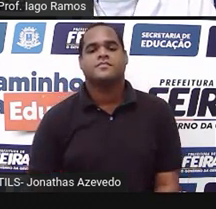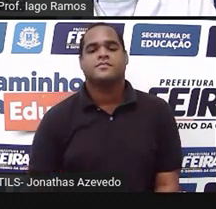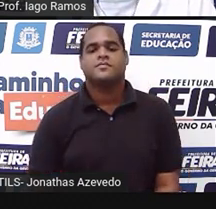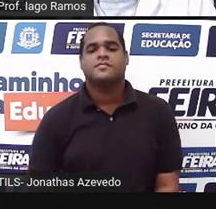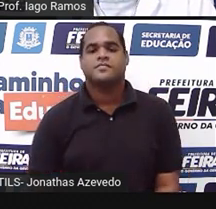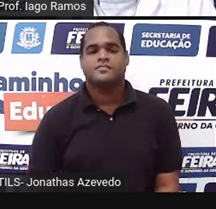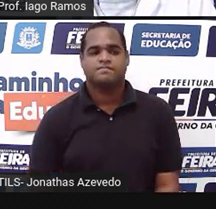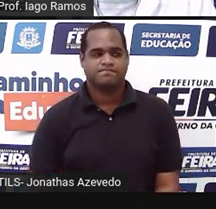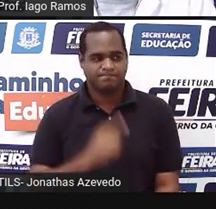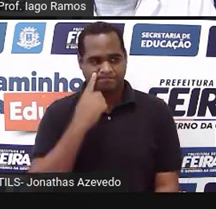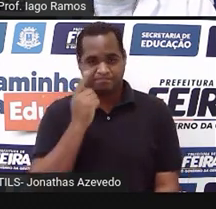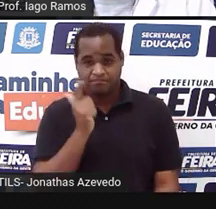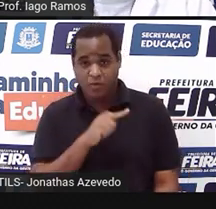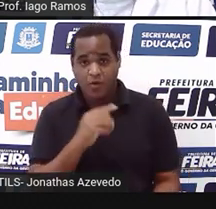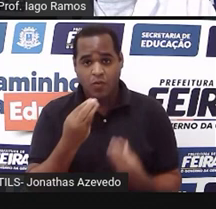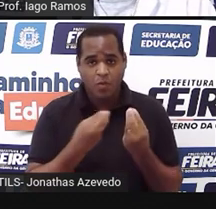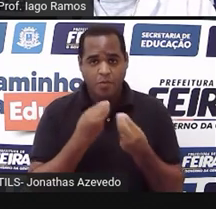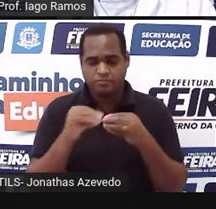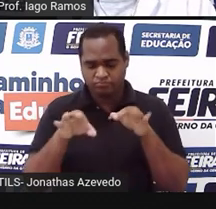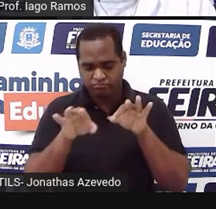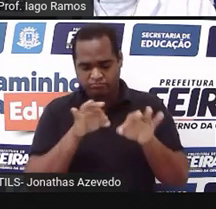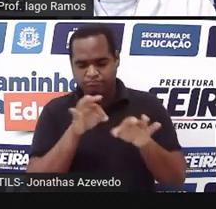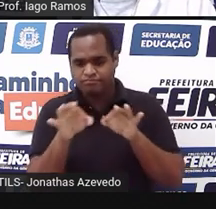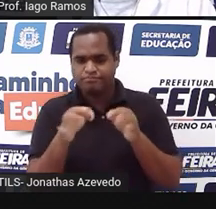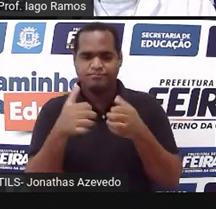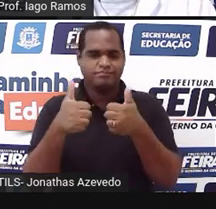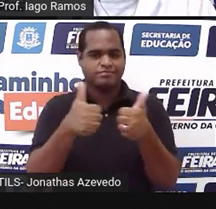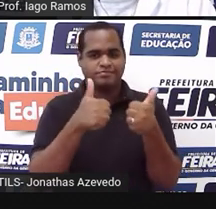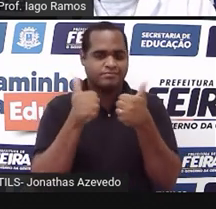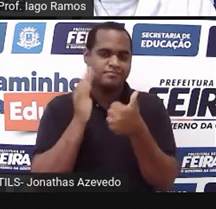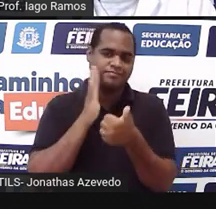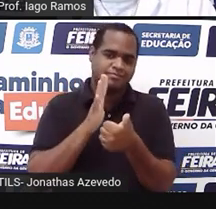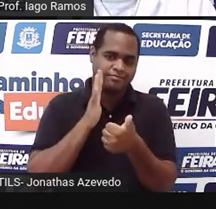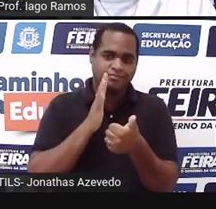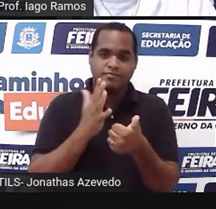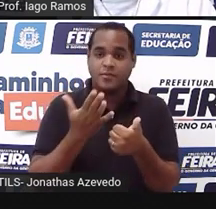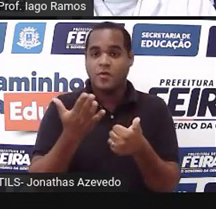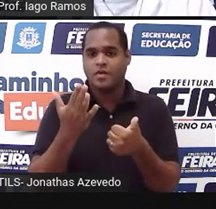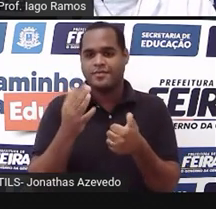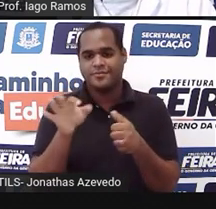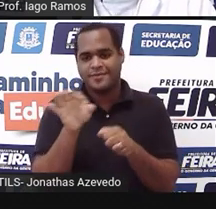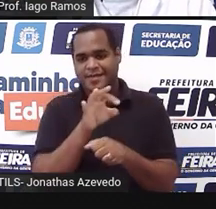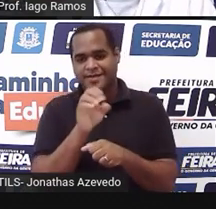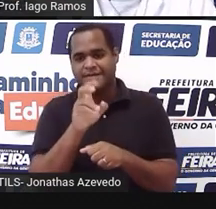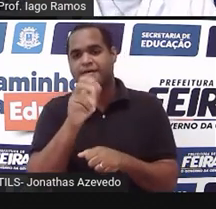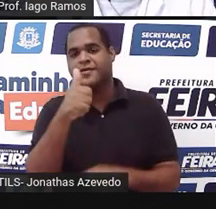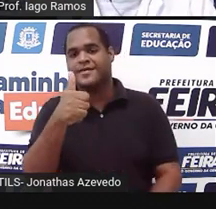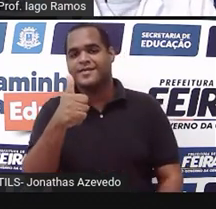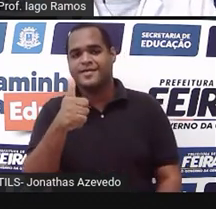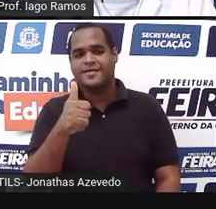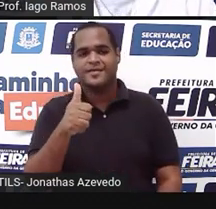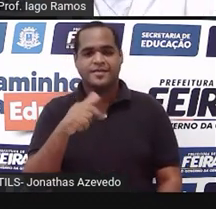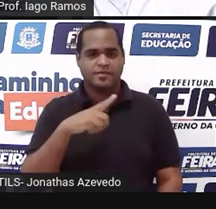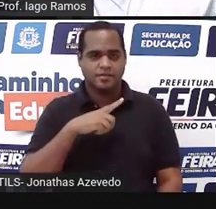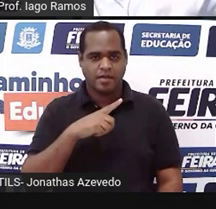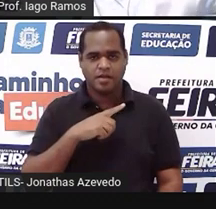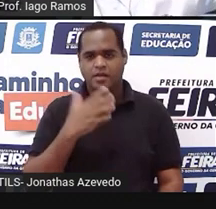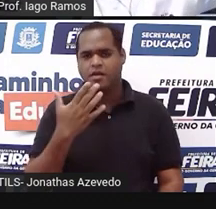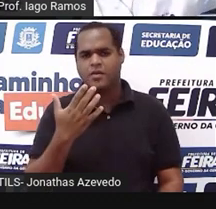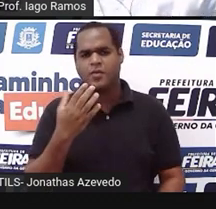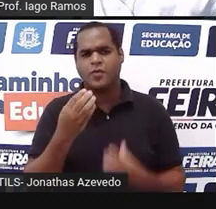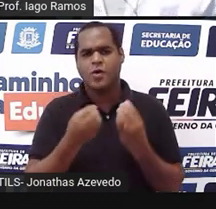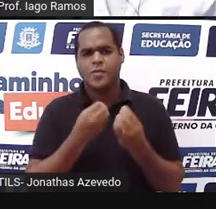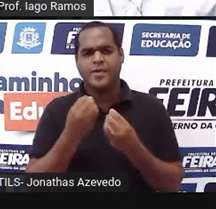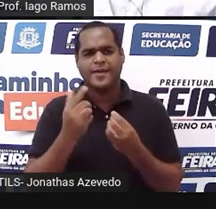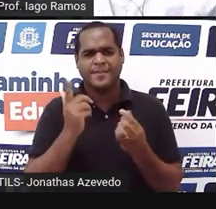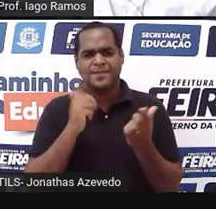E olha como é que fica a construção fica coisa bacana Olá e pronto ali o trapézio E